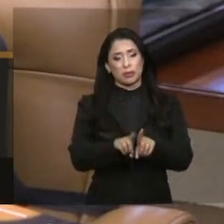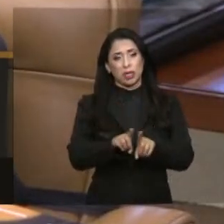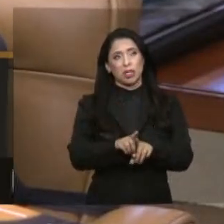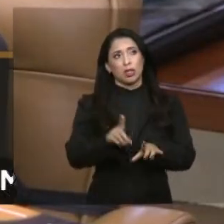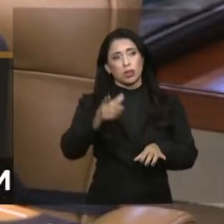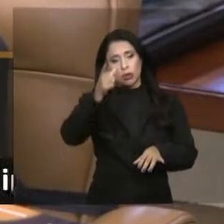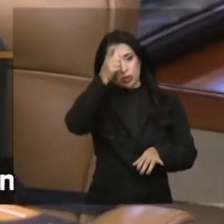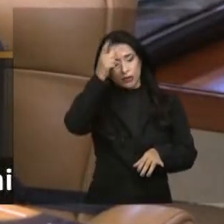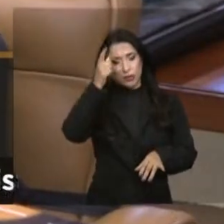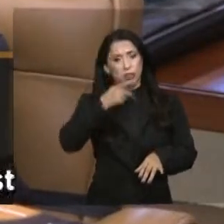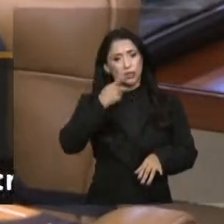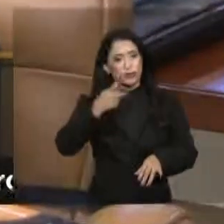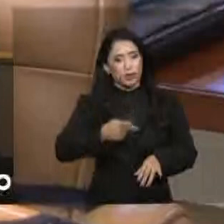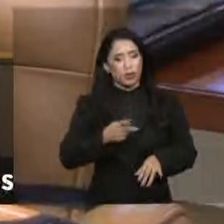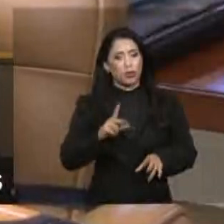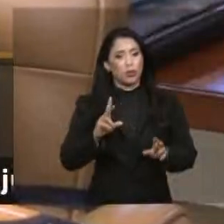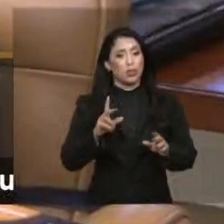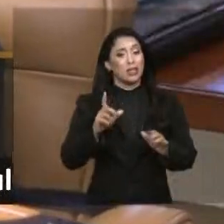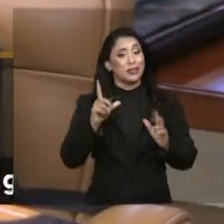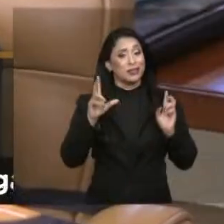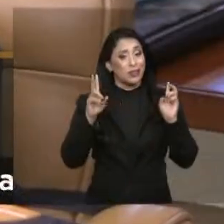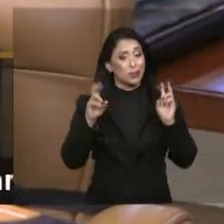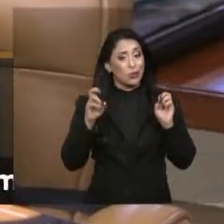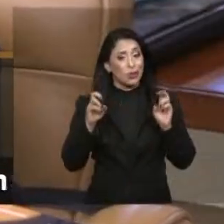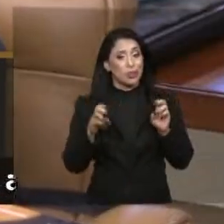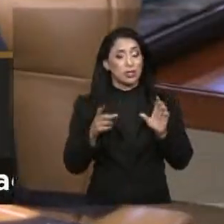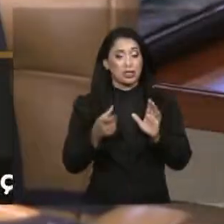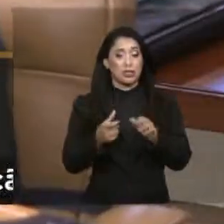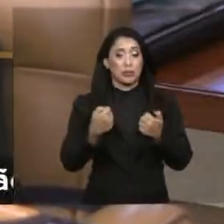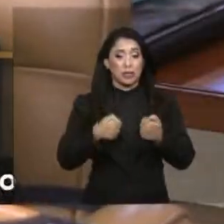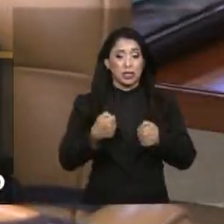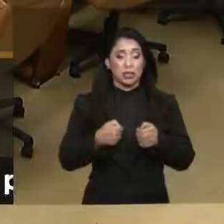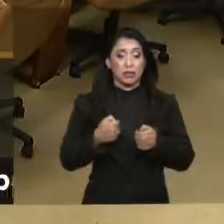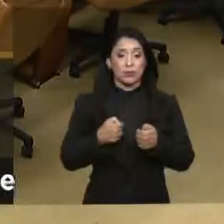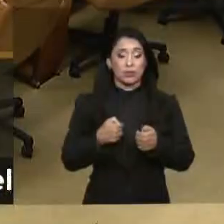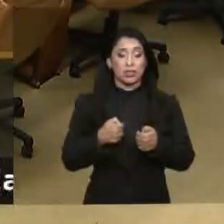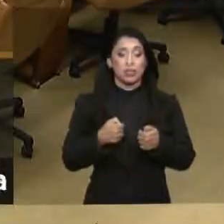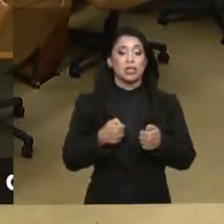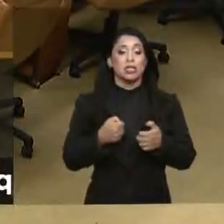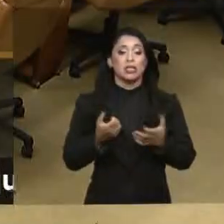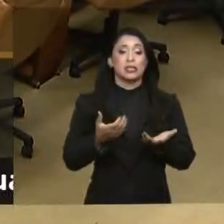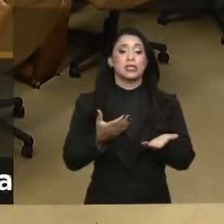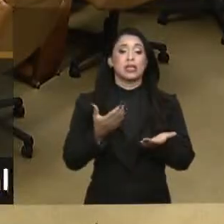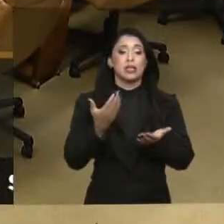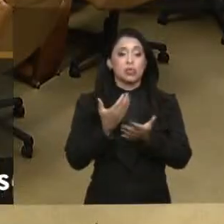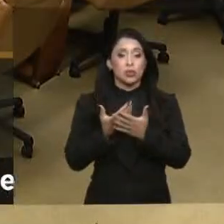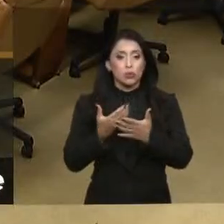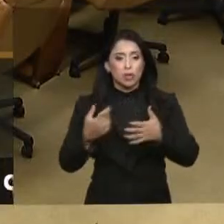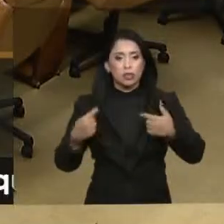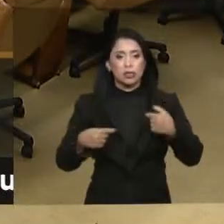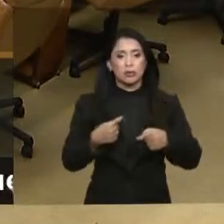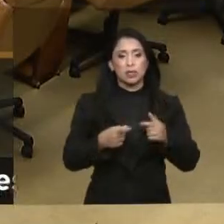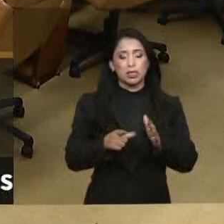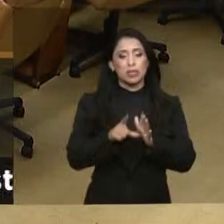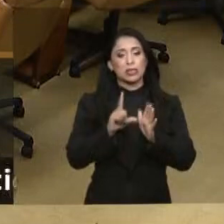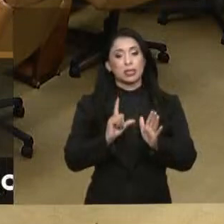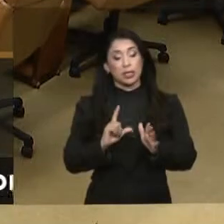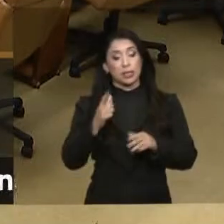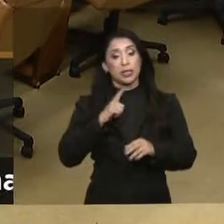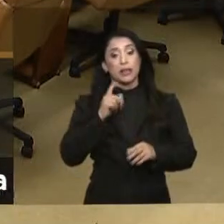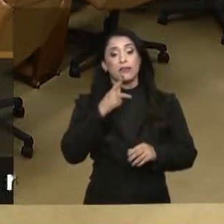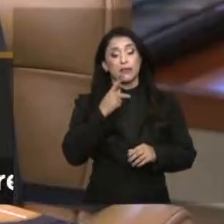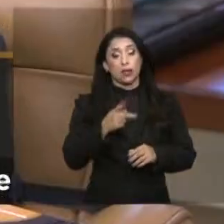que há questões prévias que devem ser enfrentadas antes do próprio ambiente. E ele levantou uma questão bastante pontual, que é a